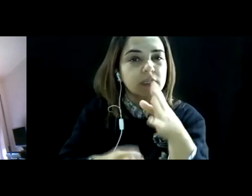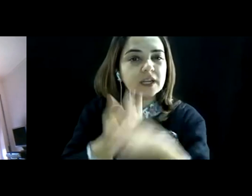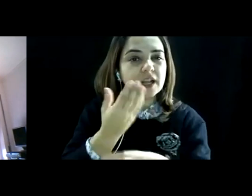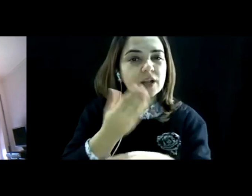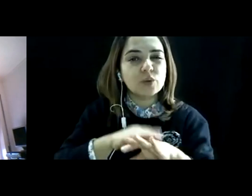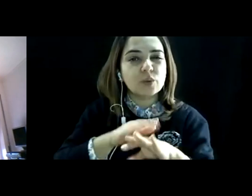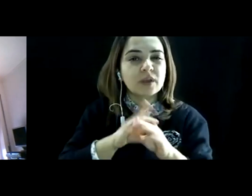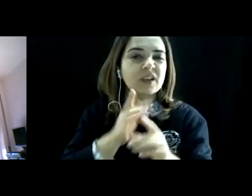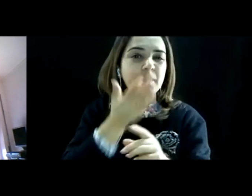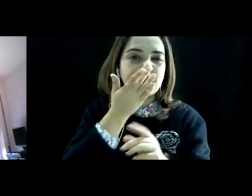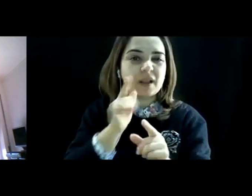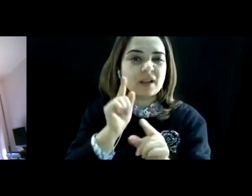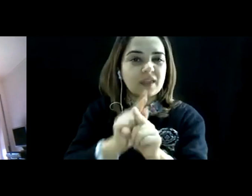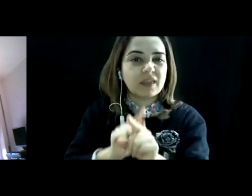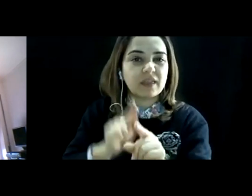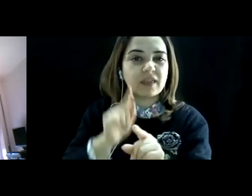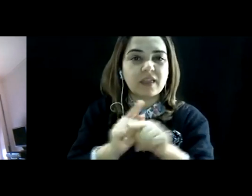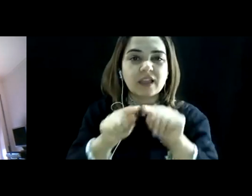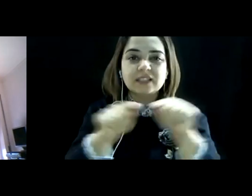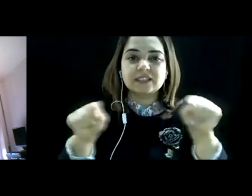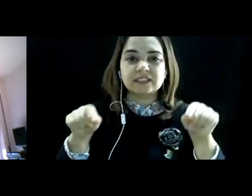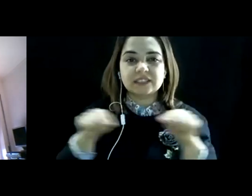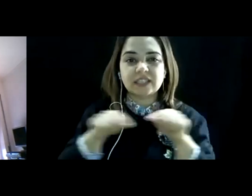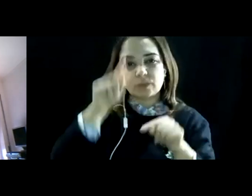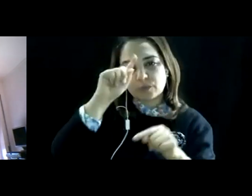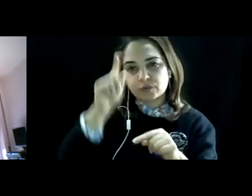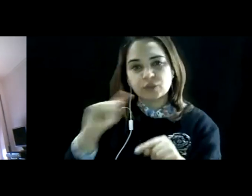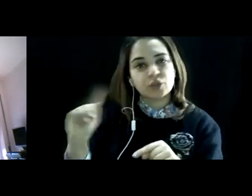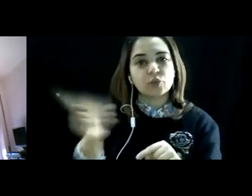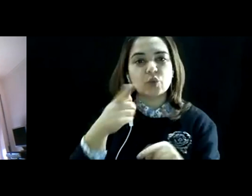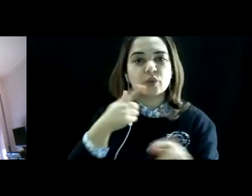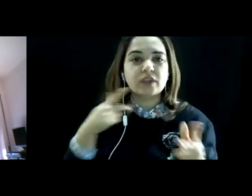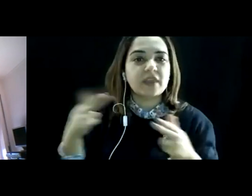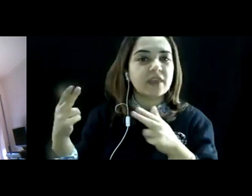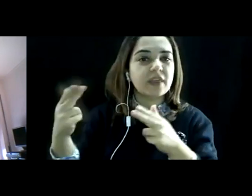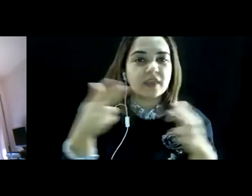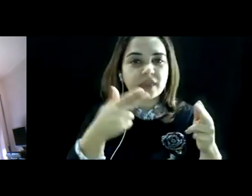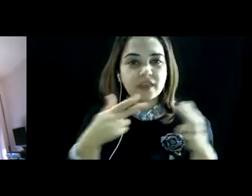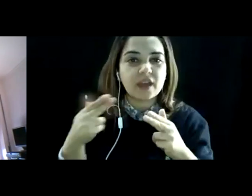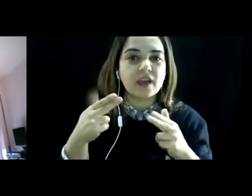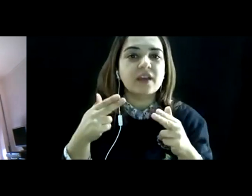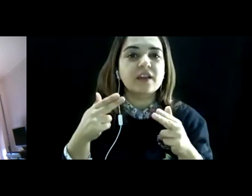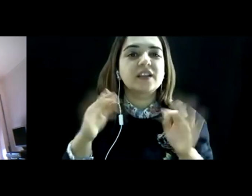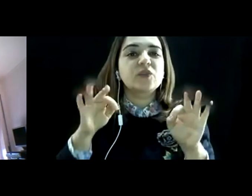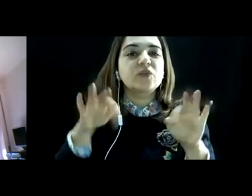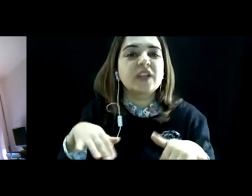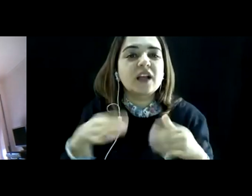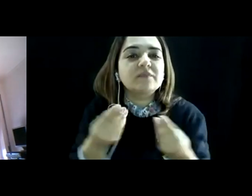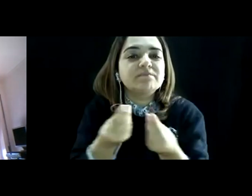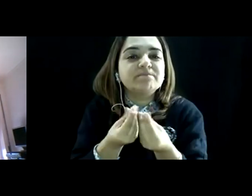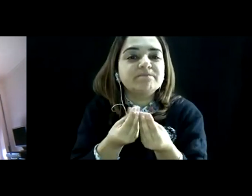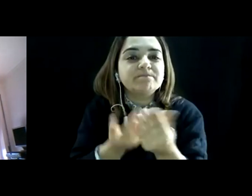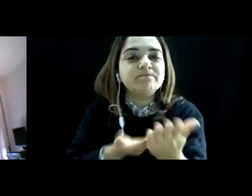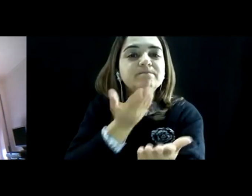bocado naquela conversa de sala dos professores, em que toda a gente diz mal, vamos competir a ver quem é que tem as turmas piores e no final não sai